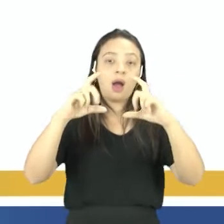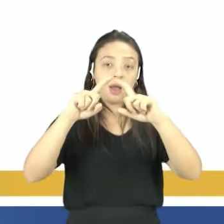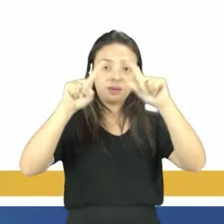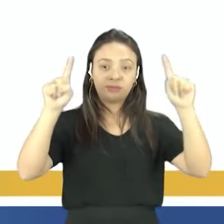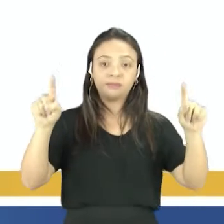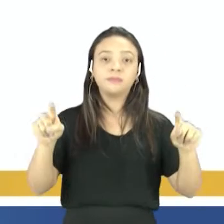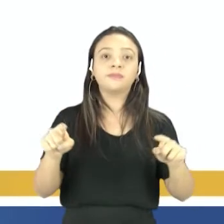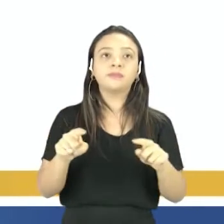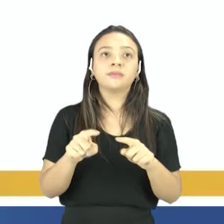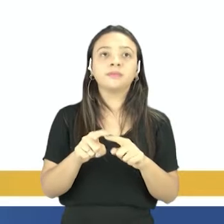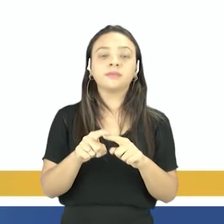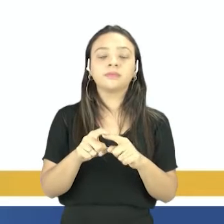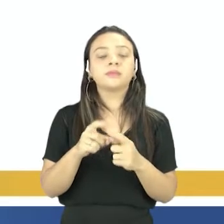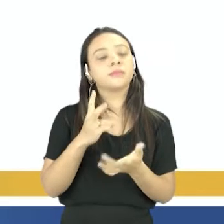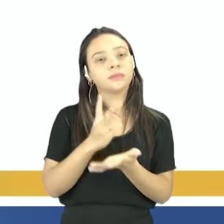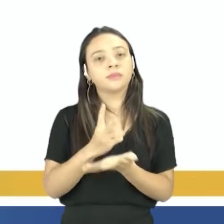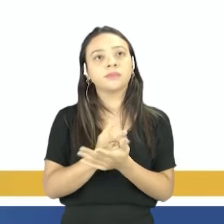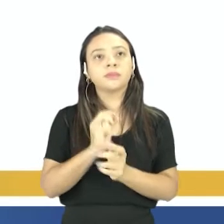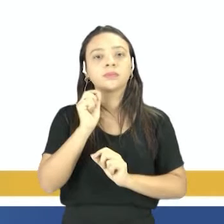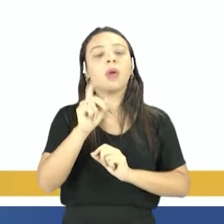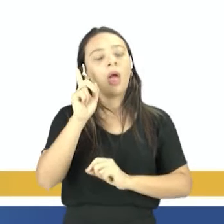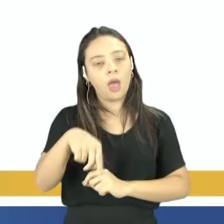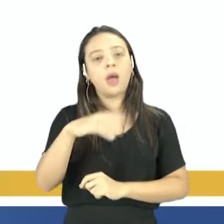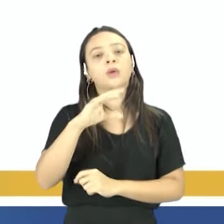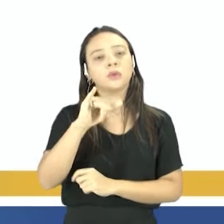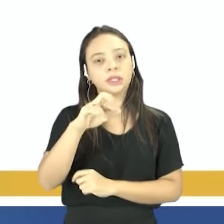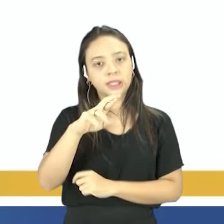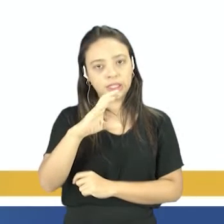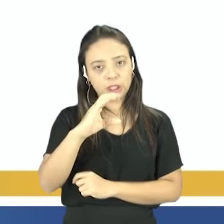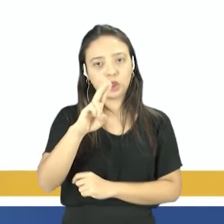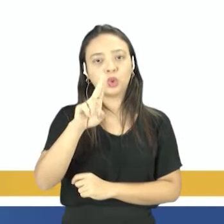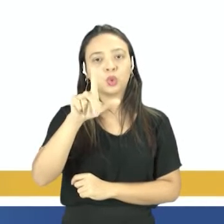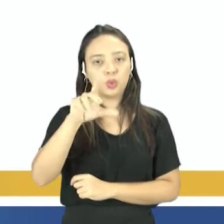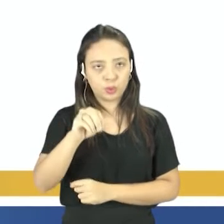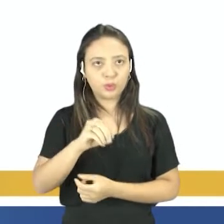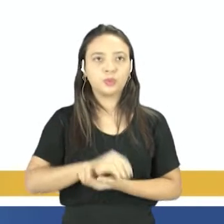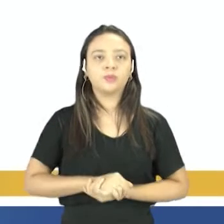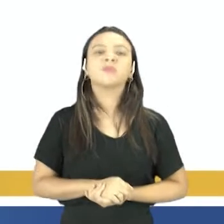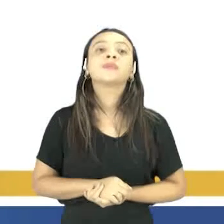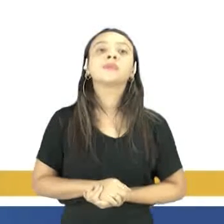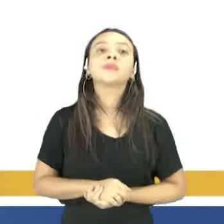secção gerada sempre vai ser um círculo, ok?